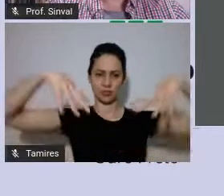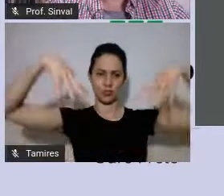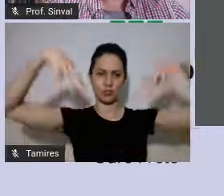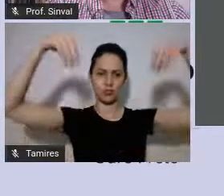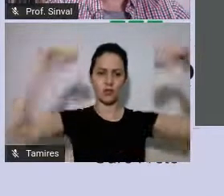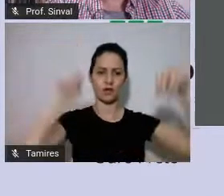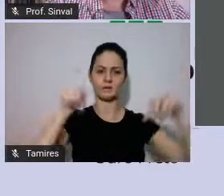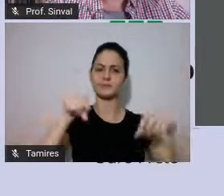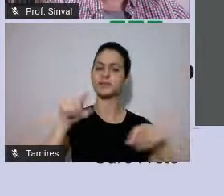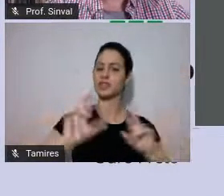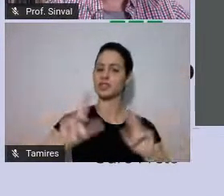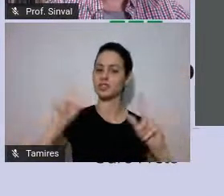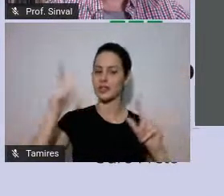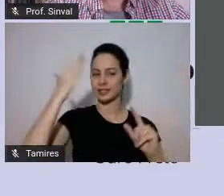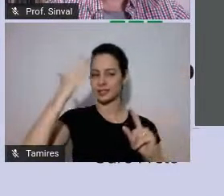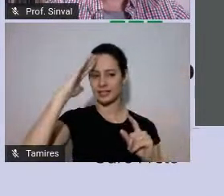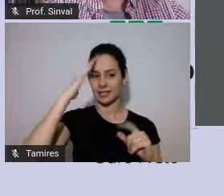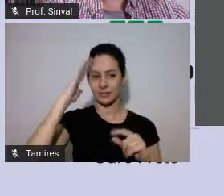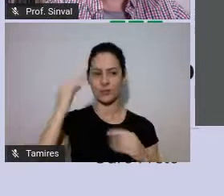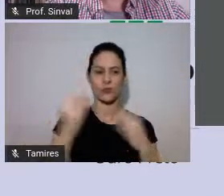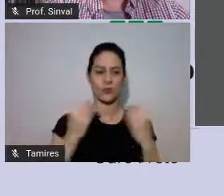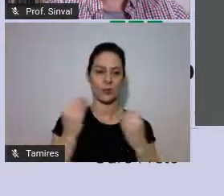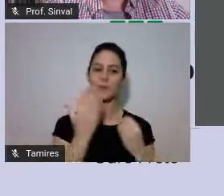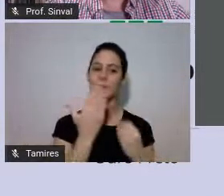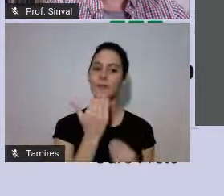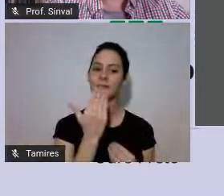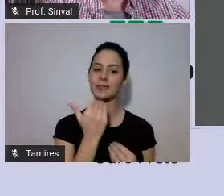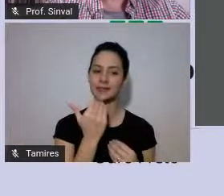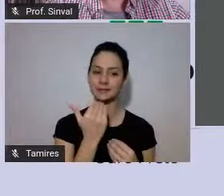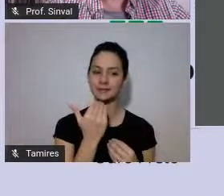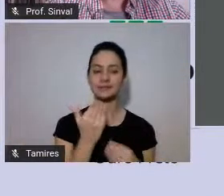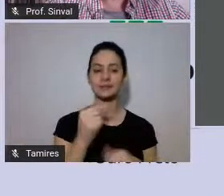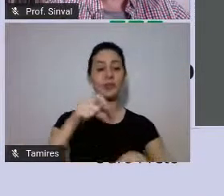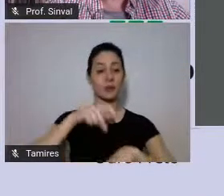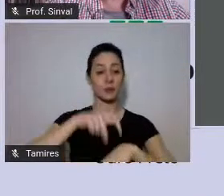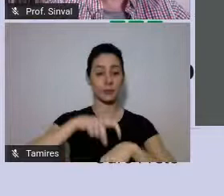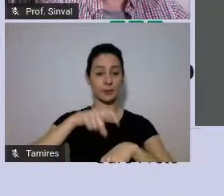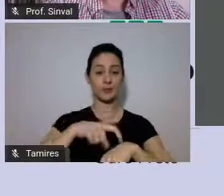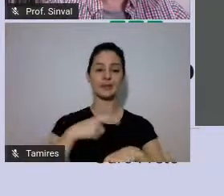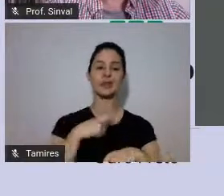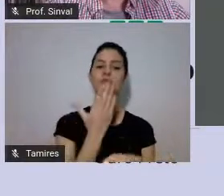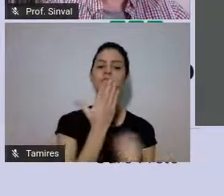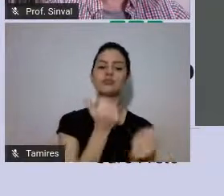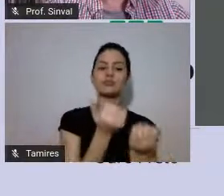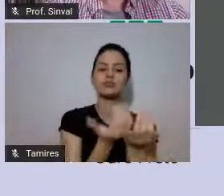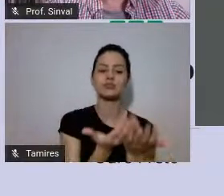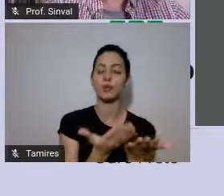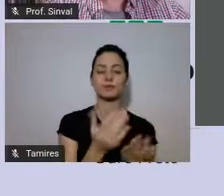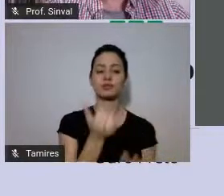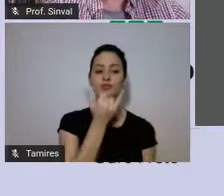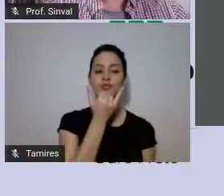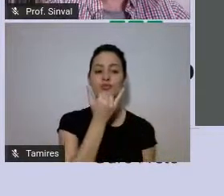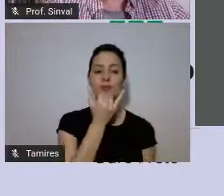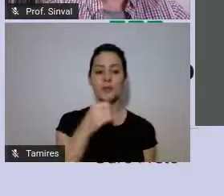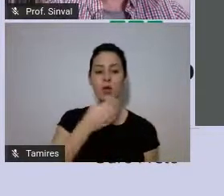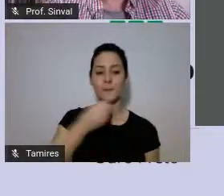de entendimento sobre a forma de comer, vai ser um momento em que há um jantar, em que o Nassau